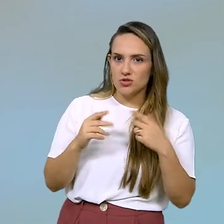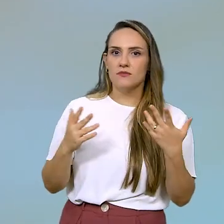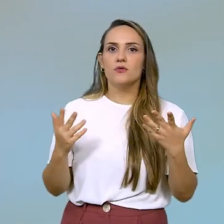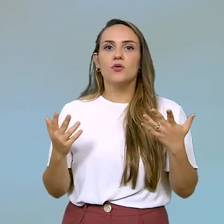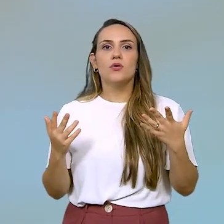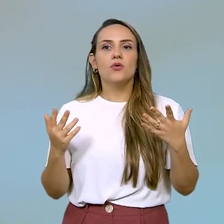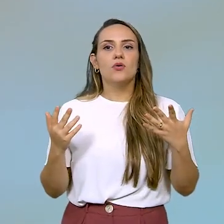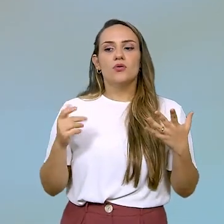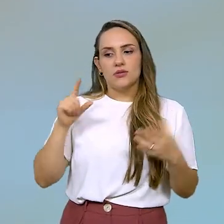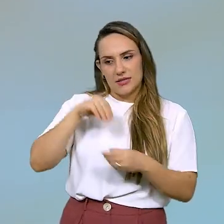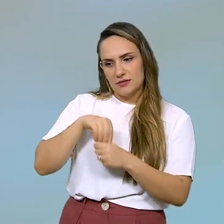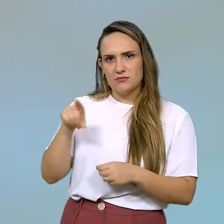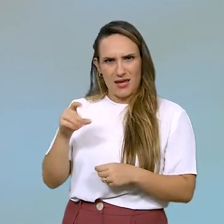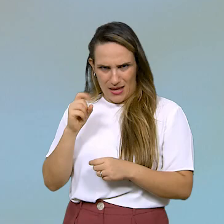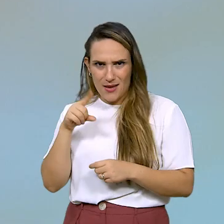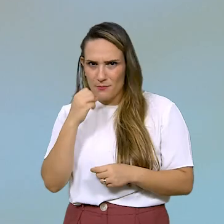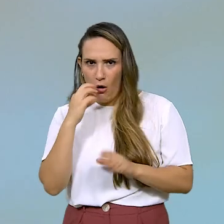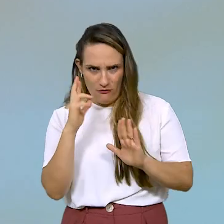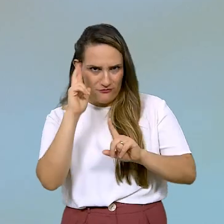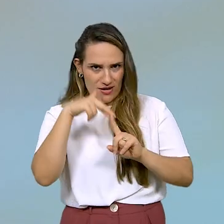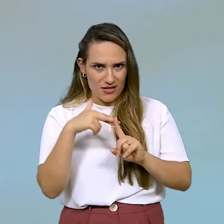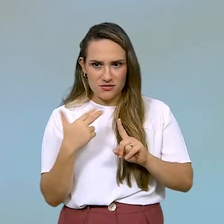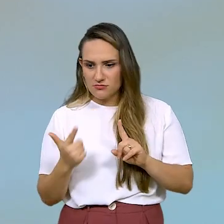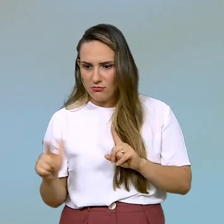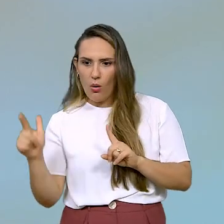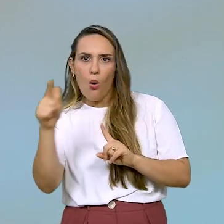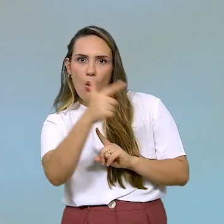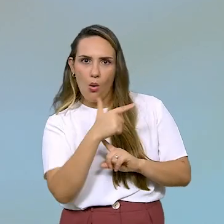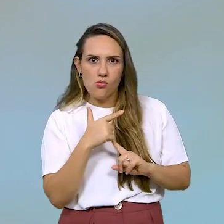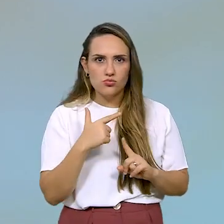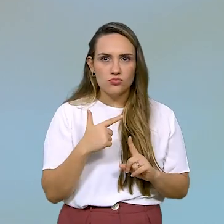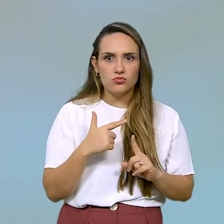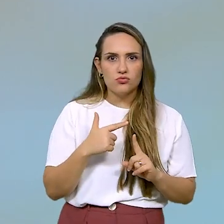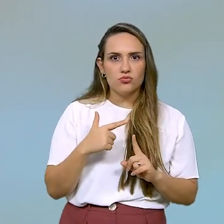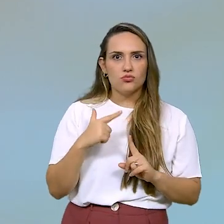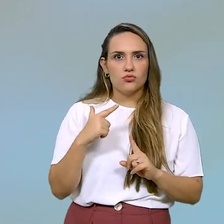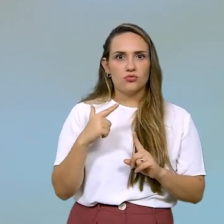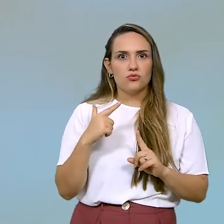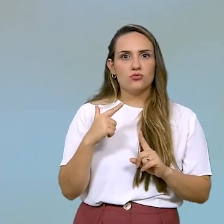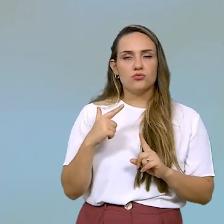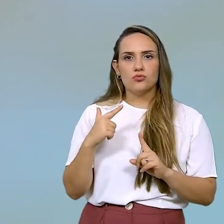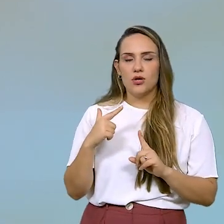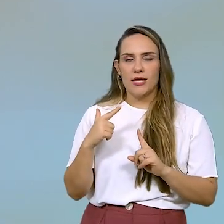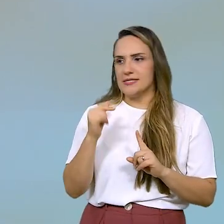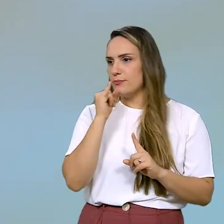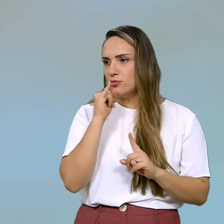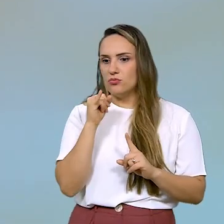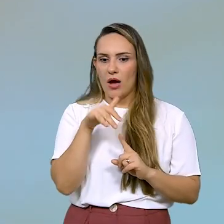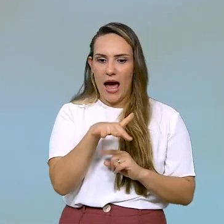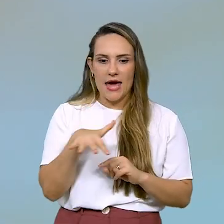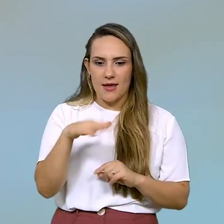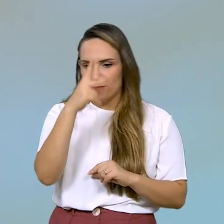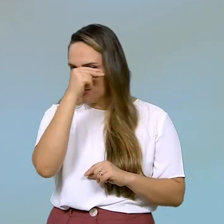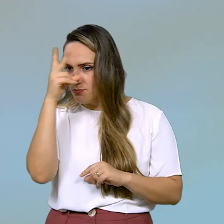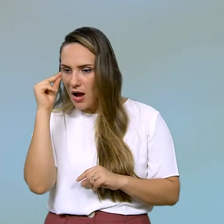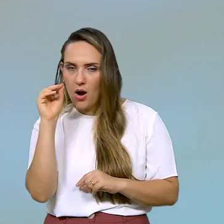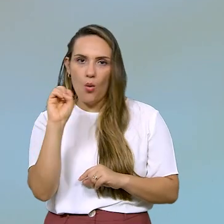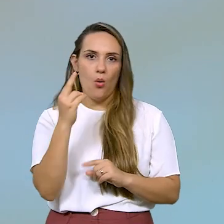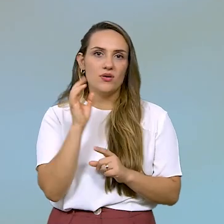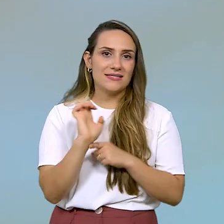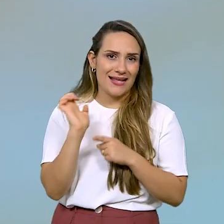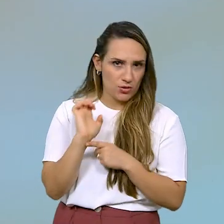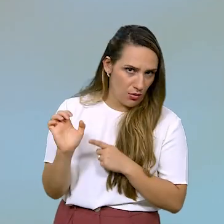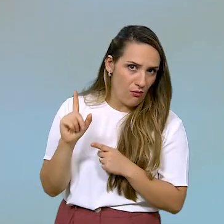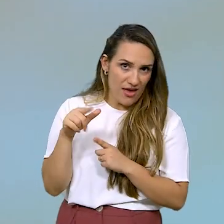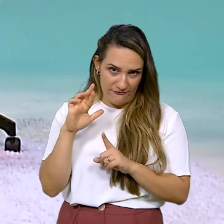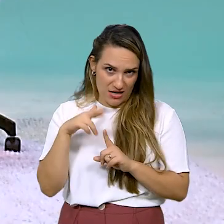tem sido espelho para as outras esferas do fisco, tanto nos municípios quanto nos estados. O que você tem percebido de